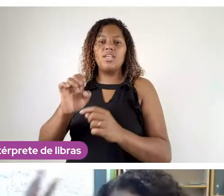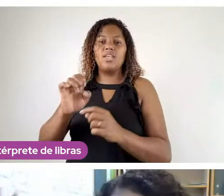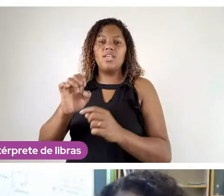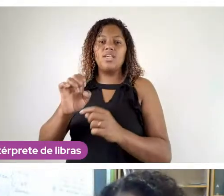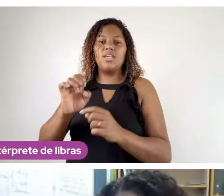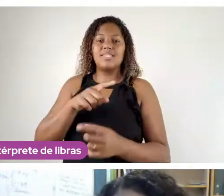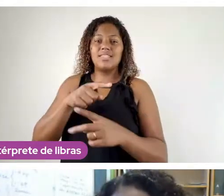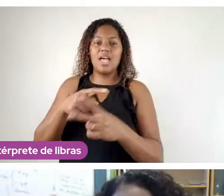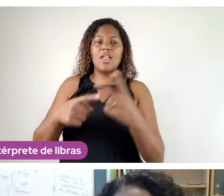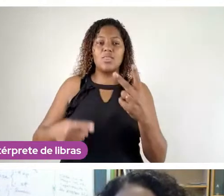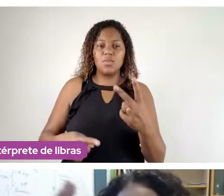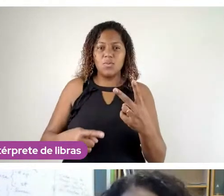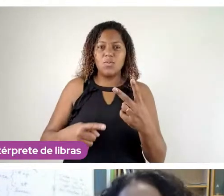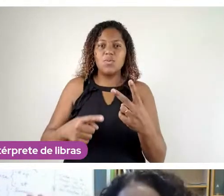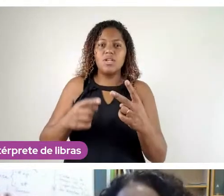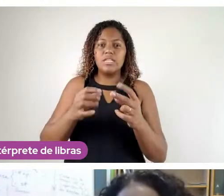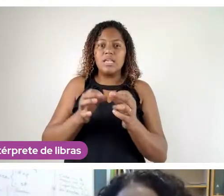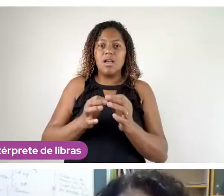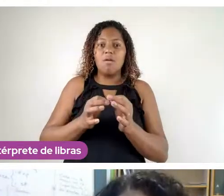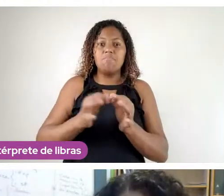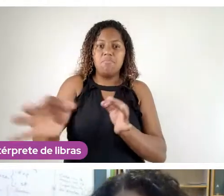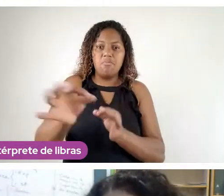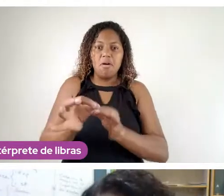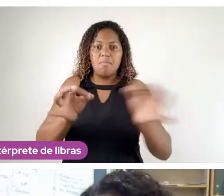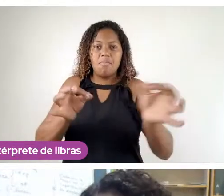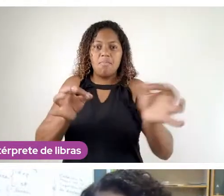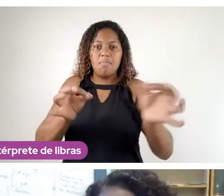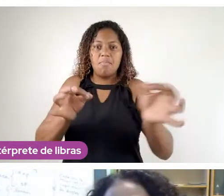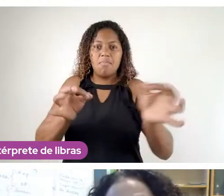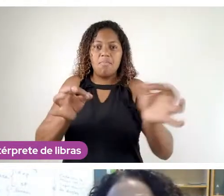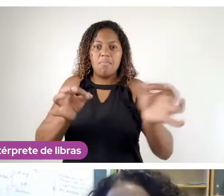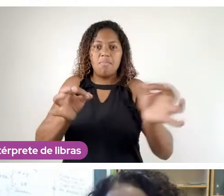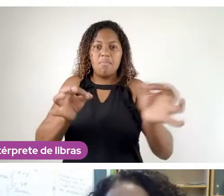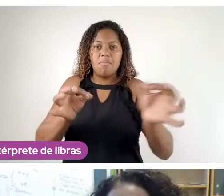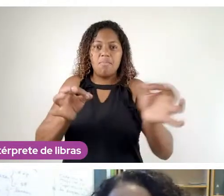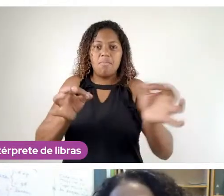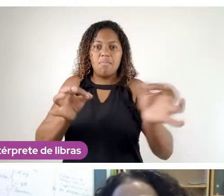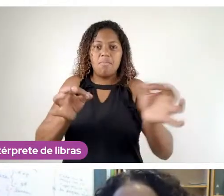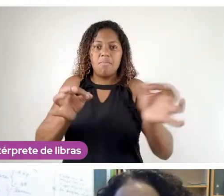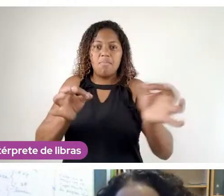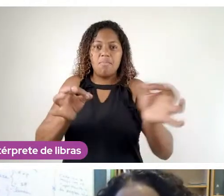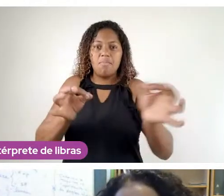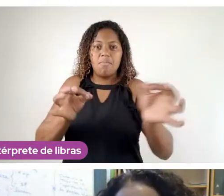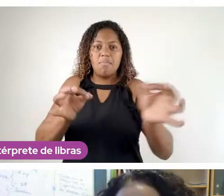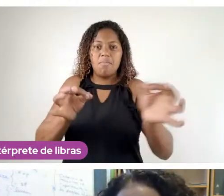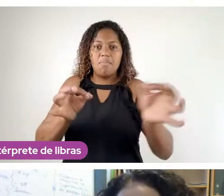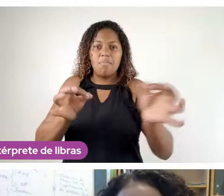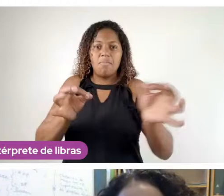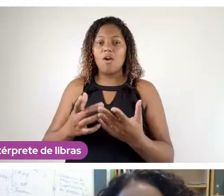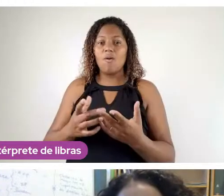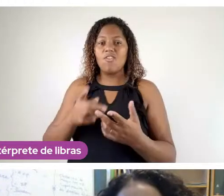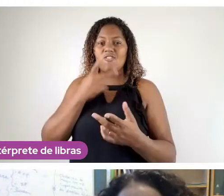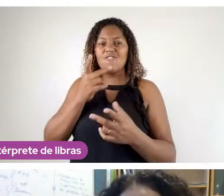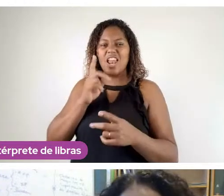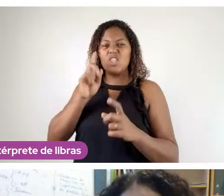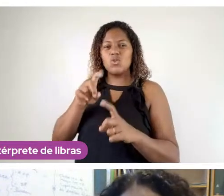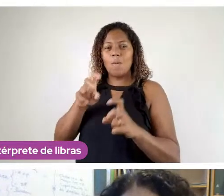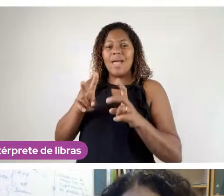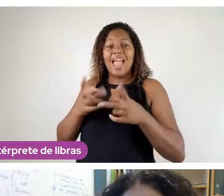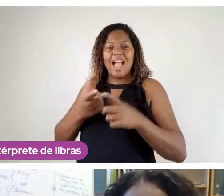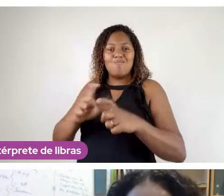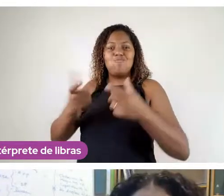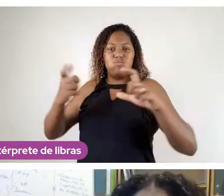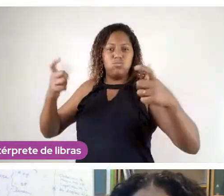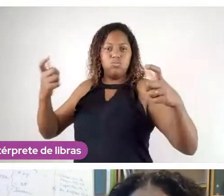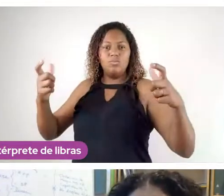células se dividem em quatro, e assim sucessivamente. E a gente chama disso de taxa de crescimento, né? E